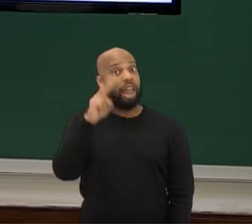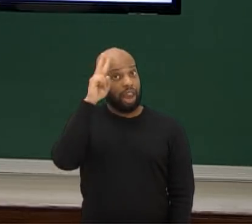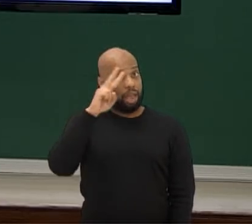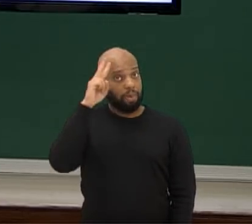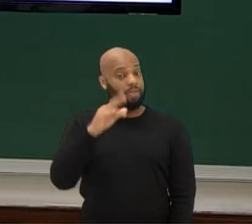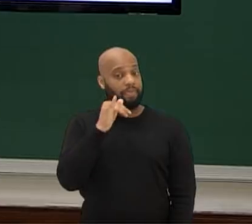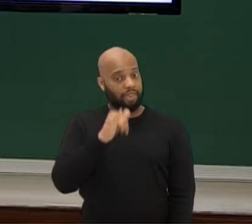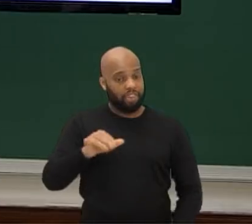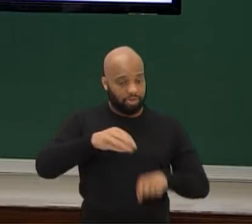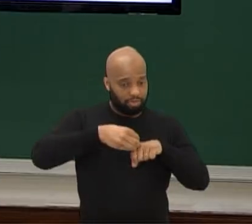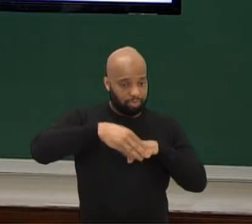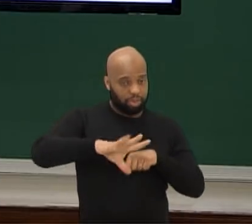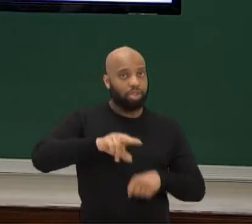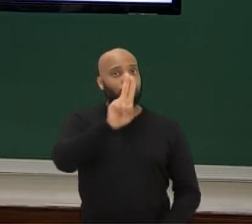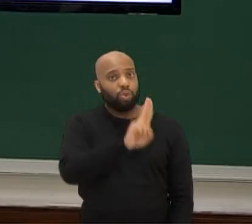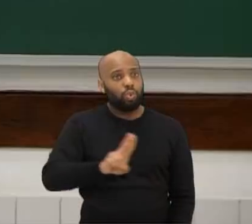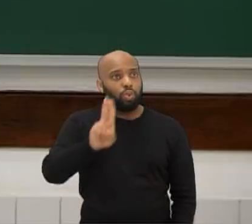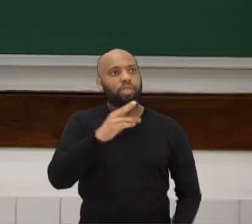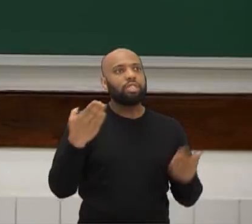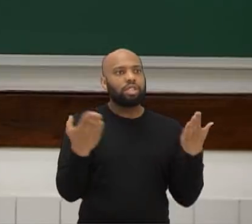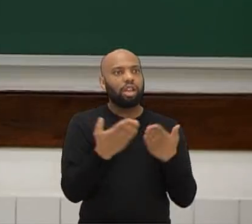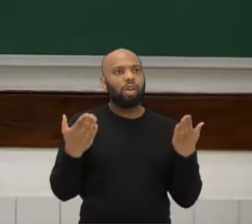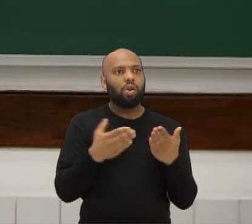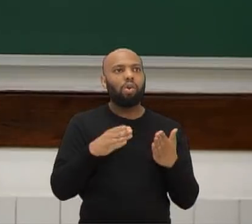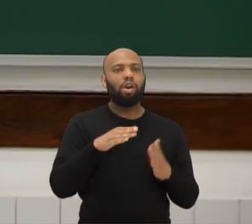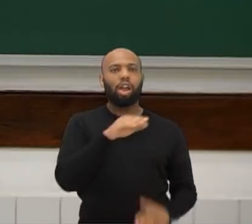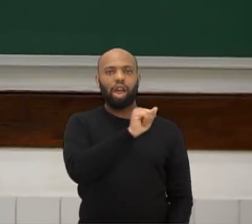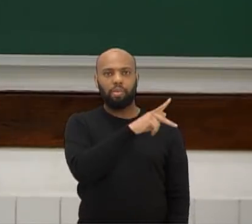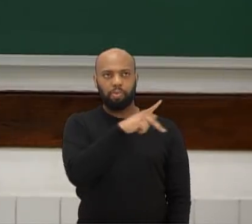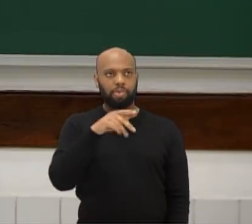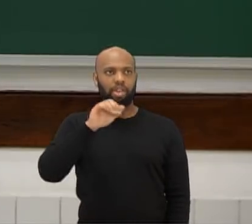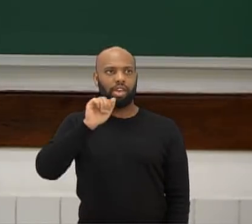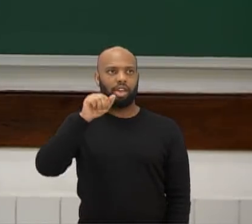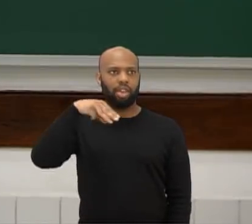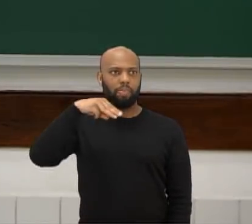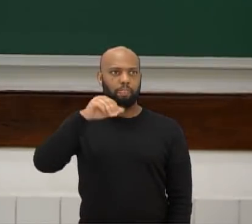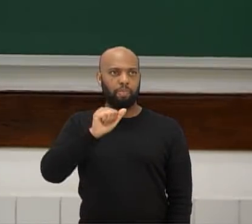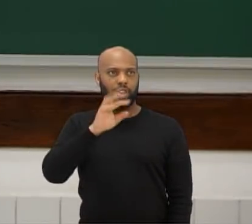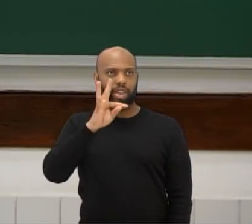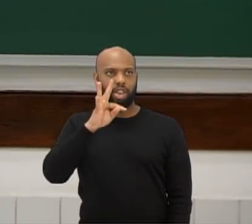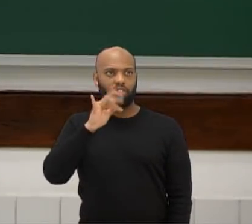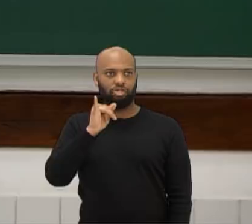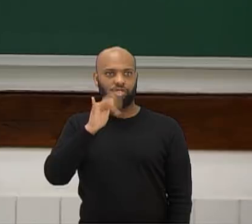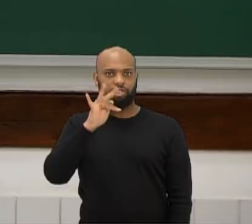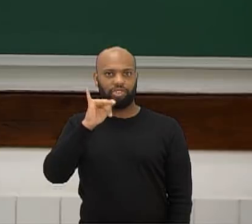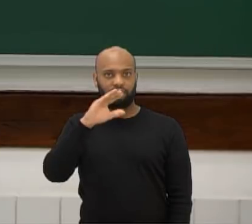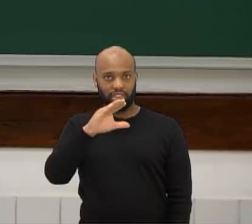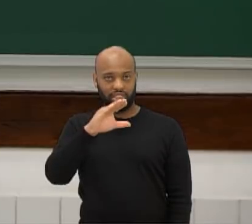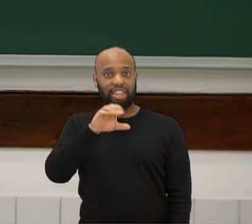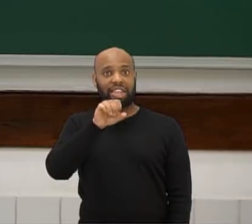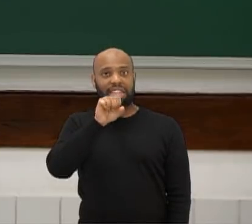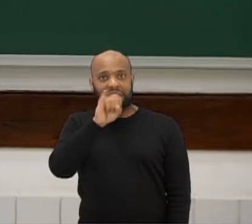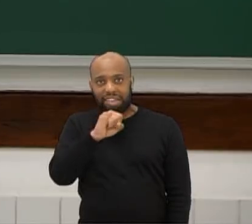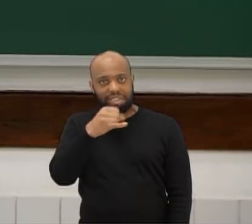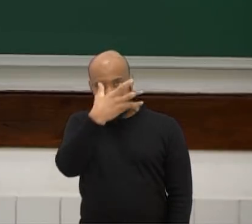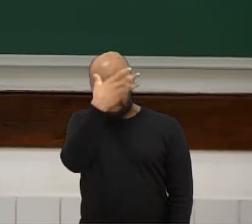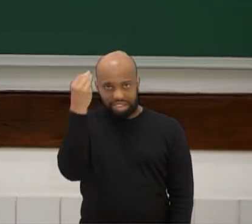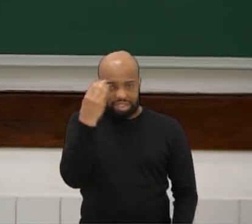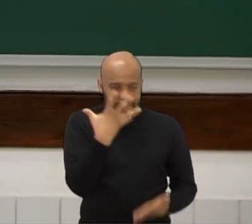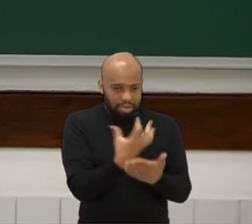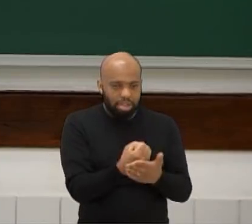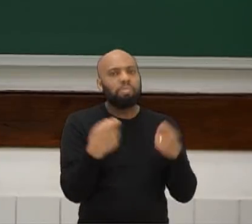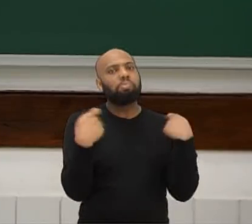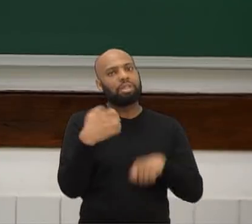para vocês, nós estamos utilizando a ferramenta do Matific. Não esqueça, se você não baixou no celular, baixe no celular